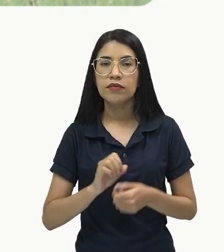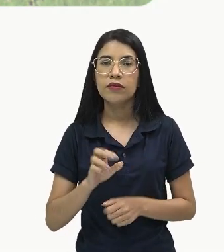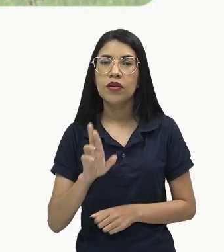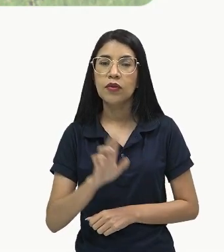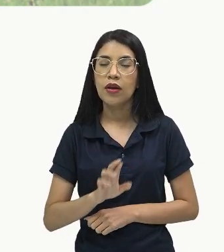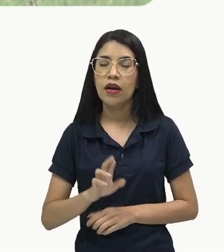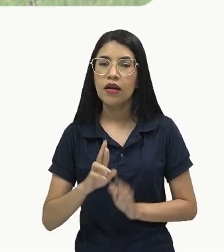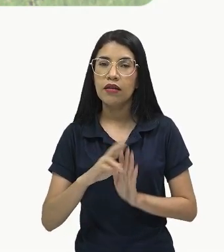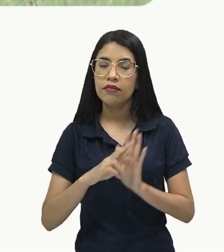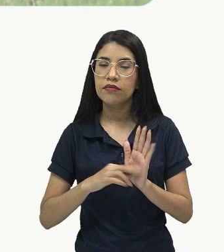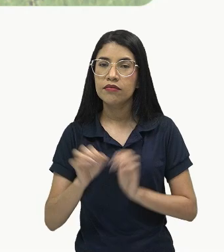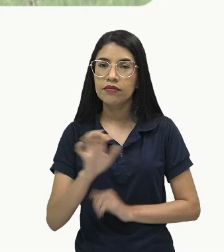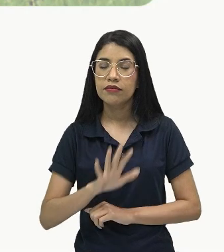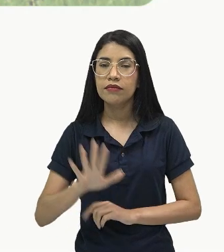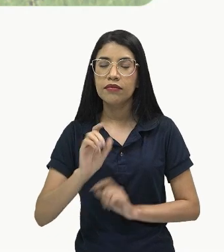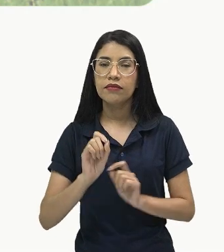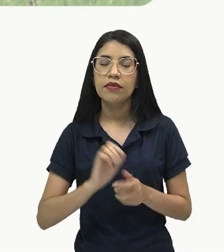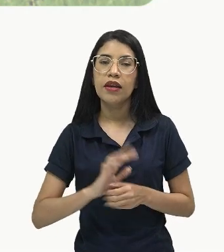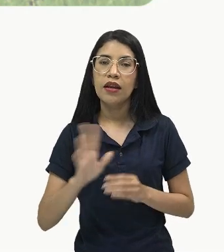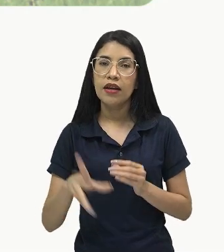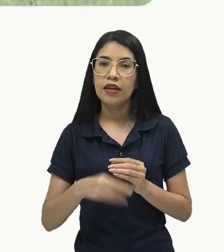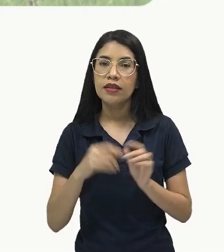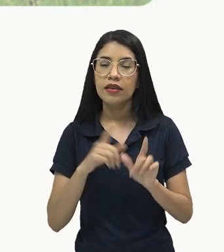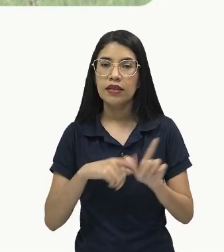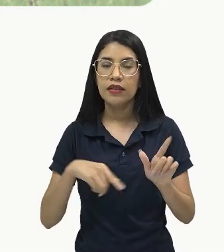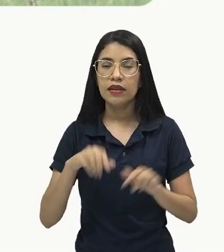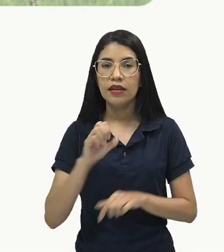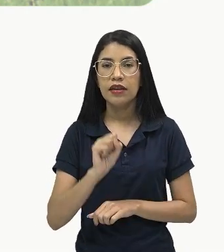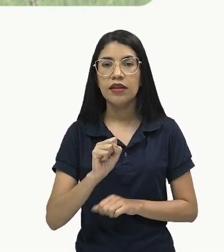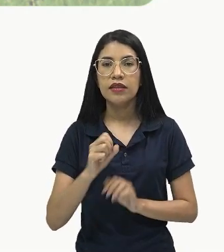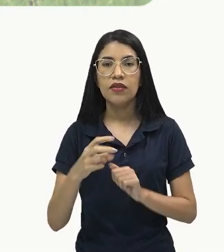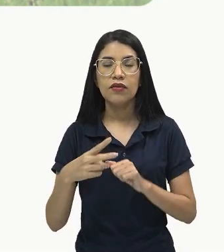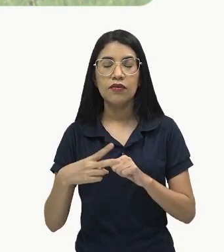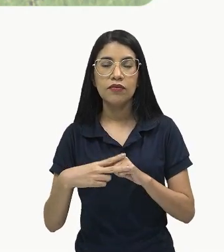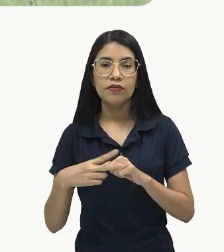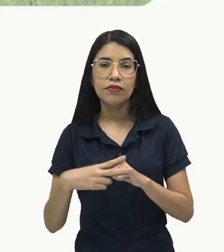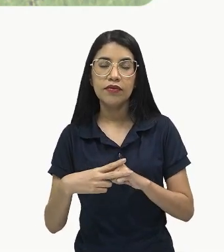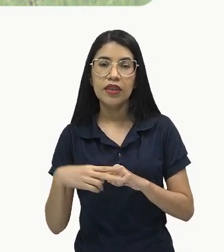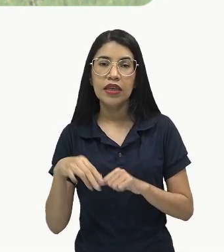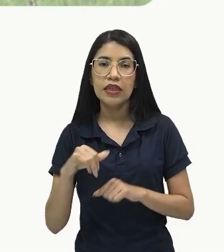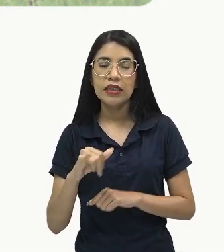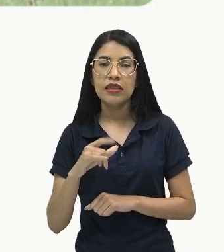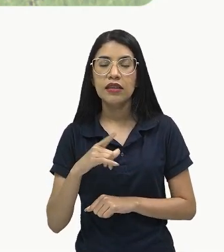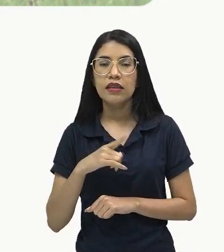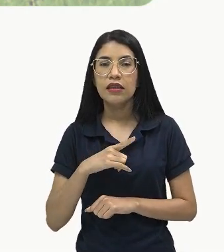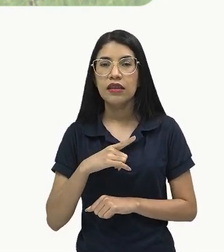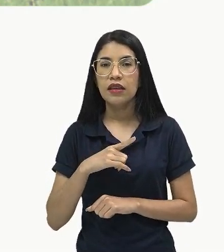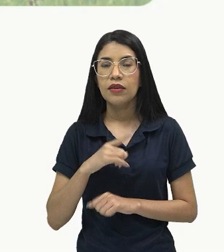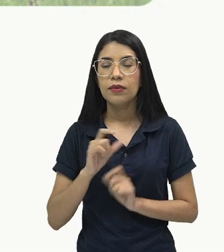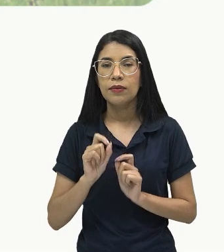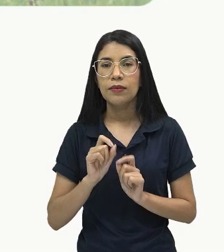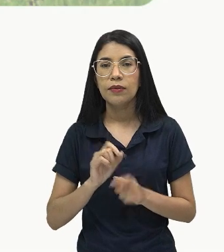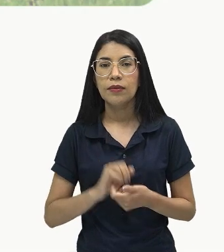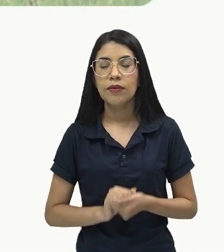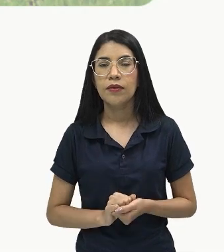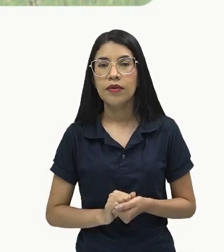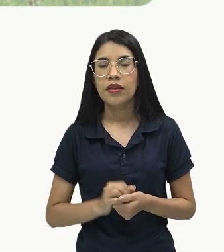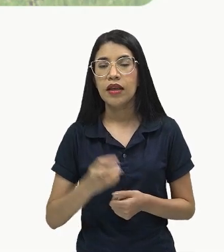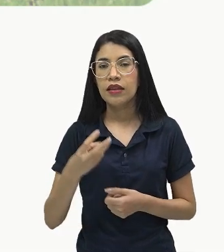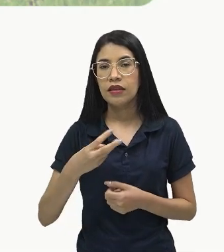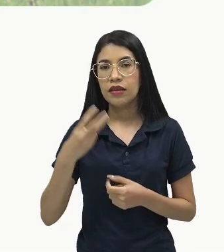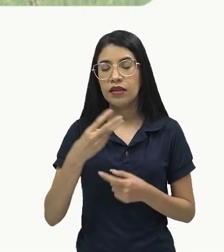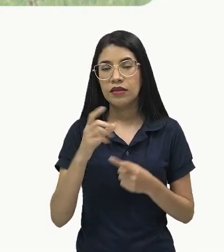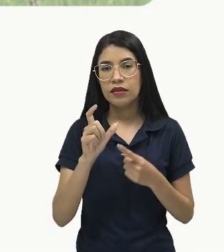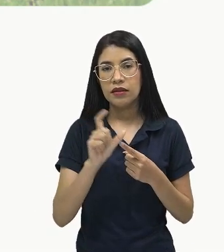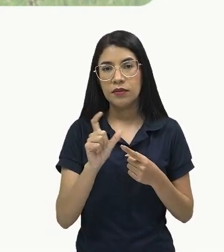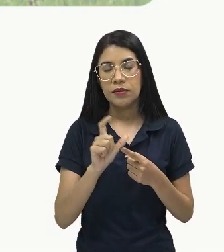essa? Que você acrescenta o S ao verbo quando o sujeito da frase estiver na terceira pessoa